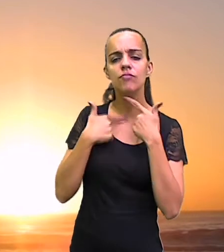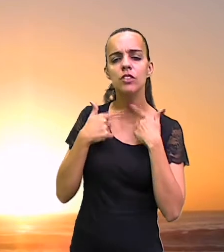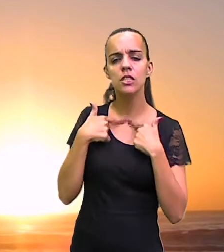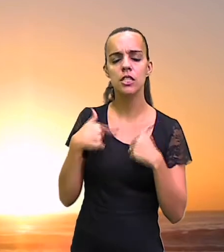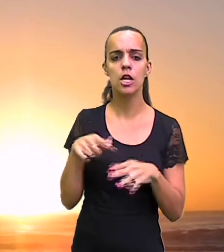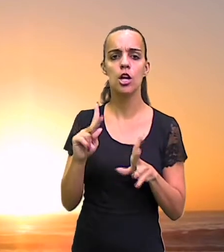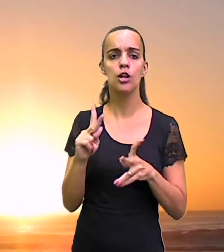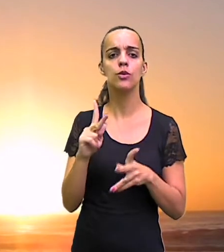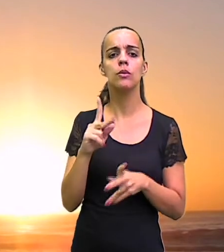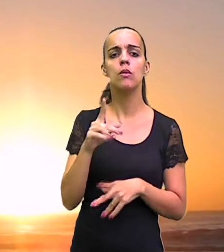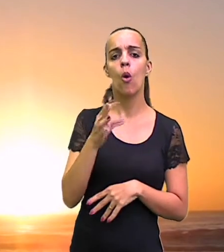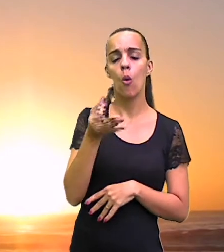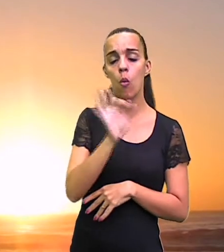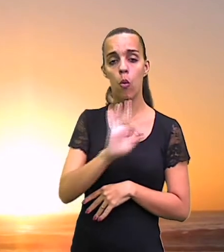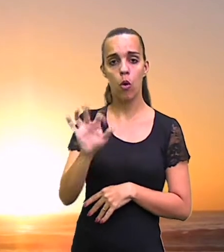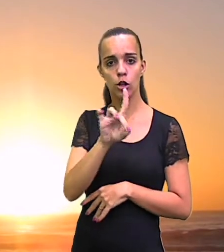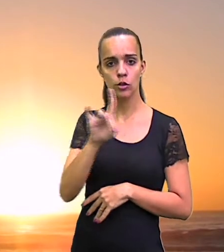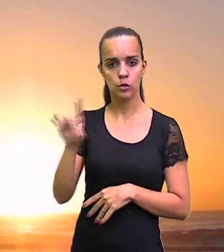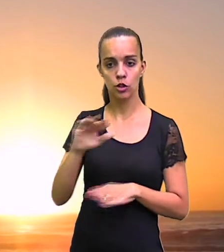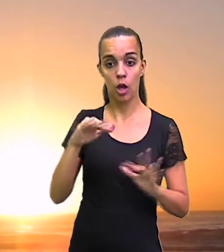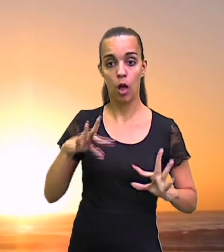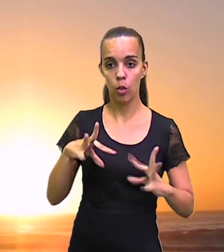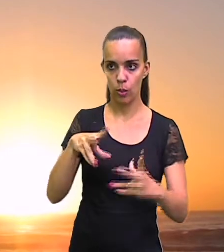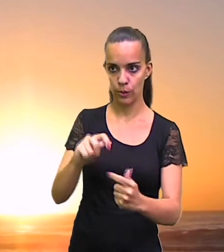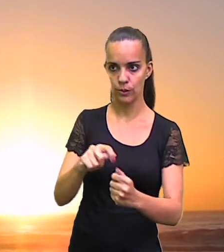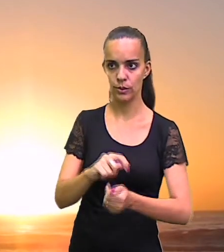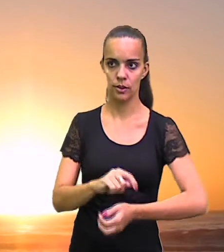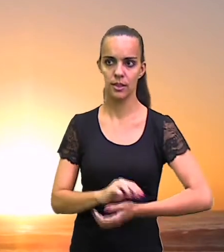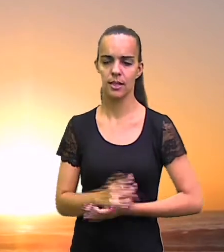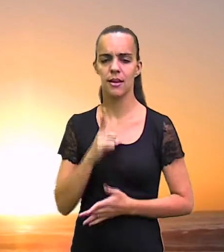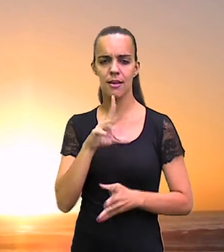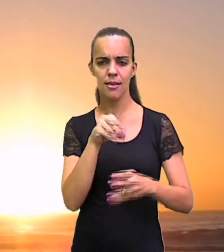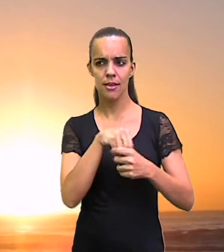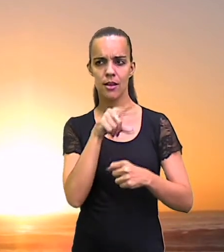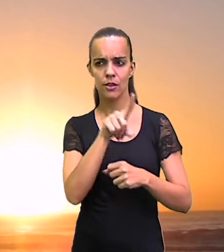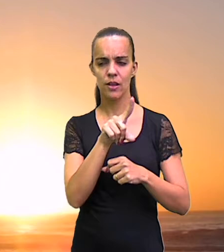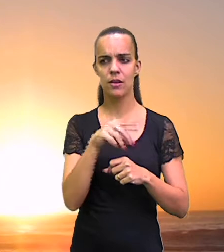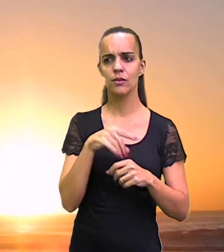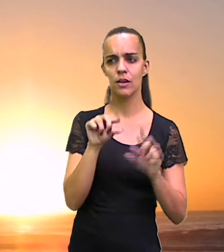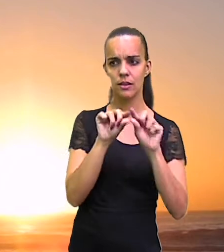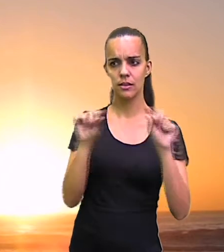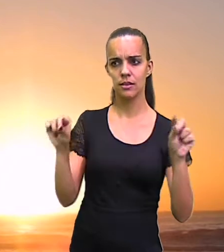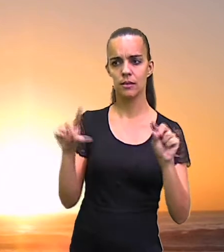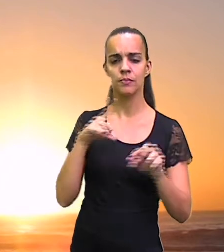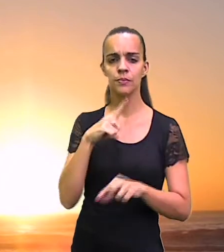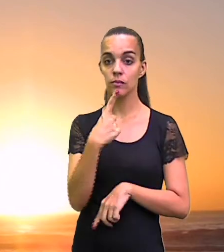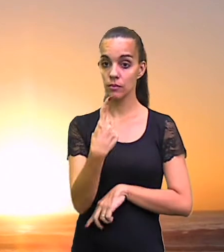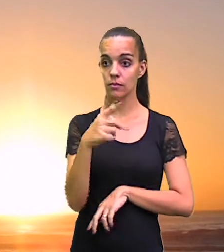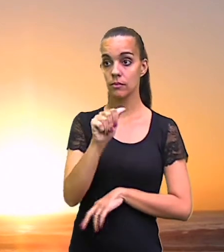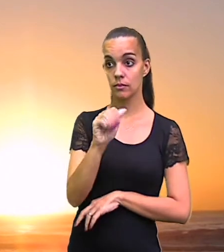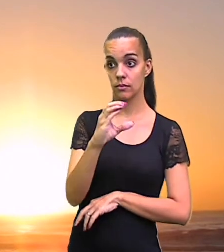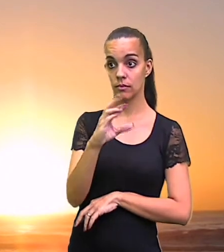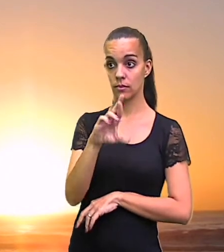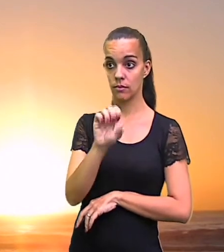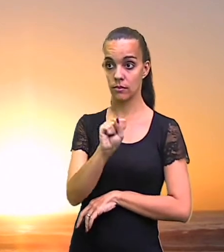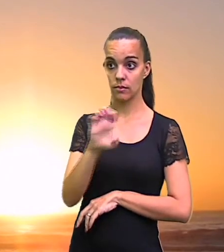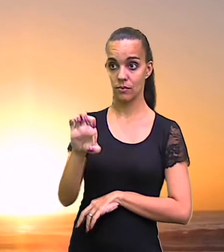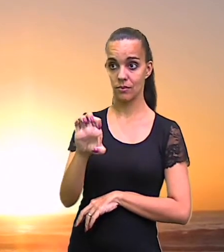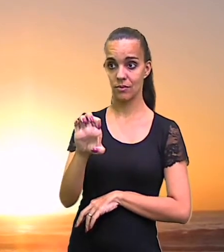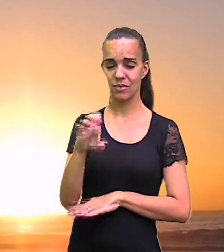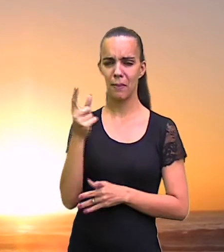ótimo dia a todos. Você viu que nessa frase existe uma crase, mas ela está